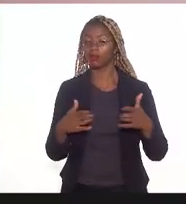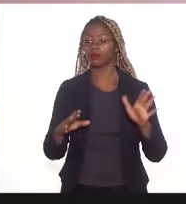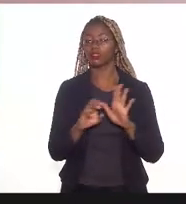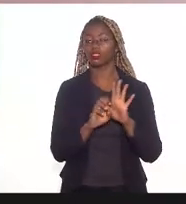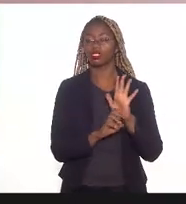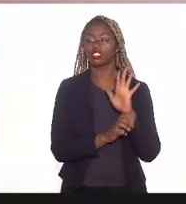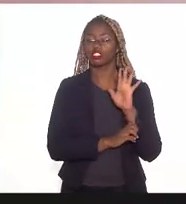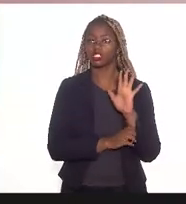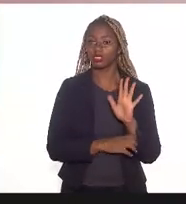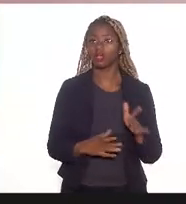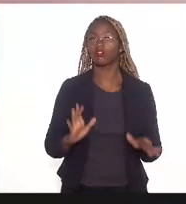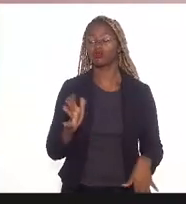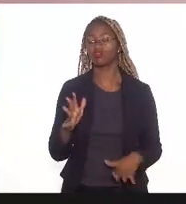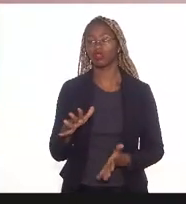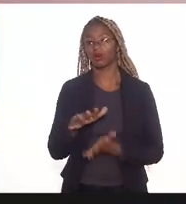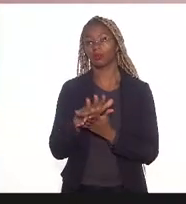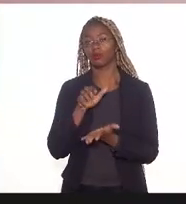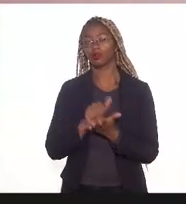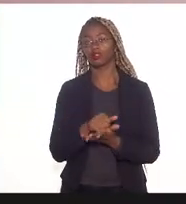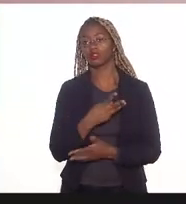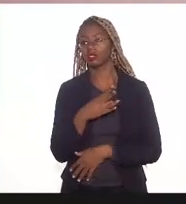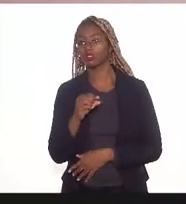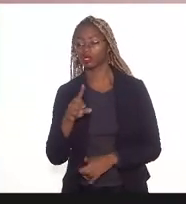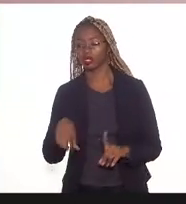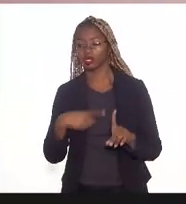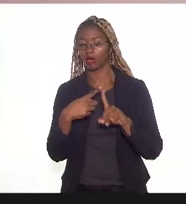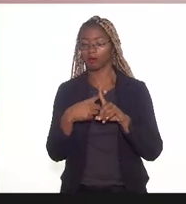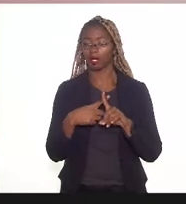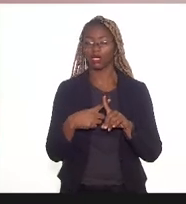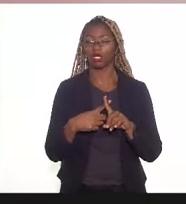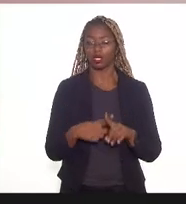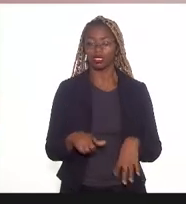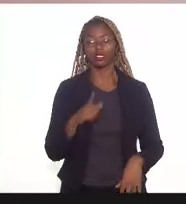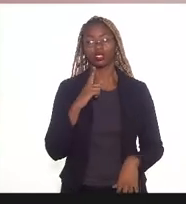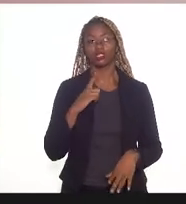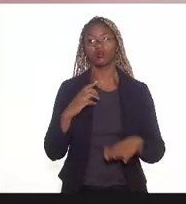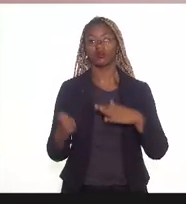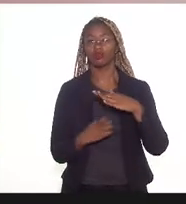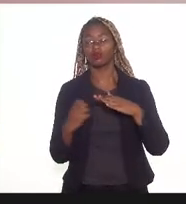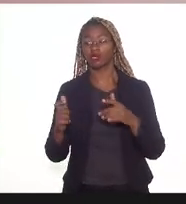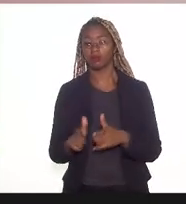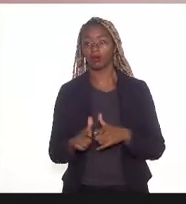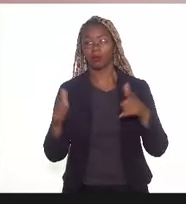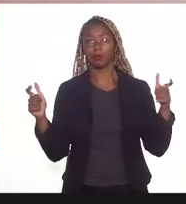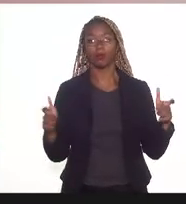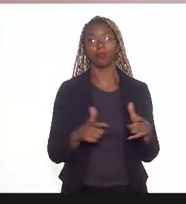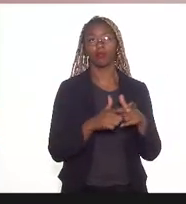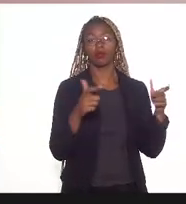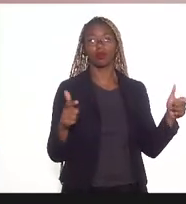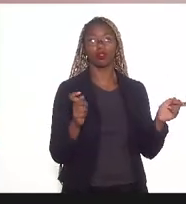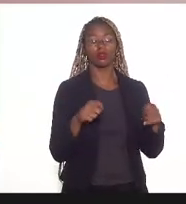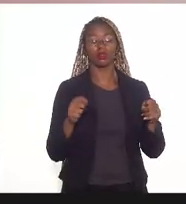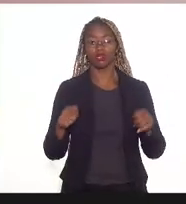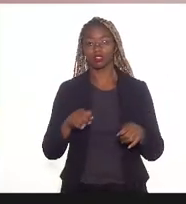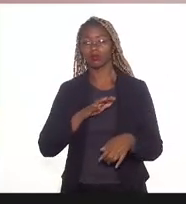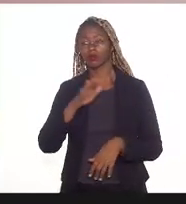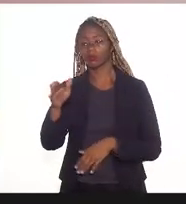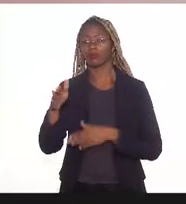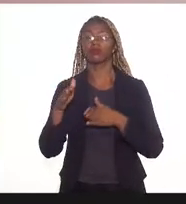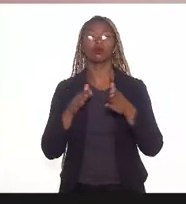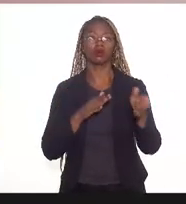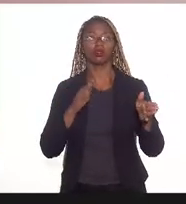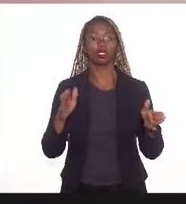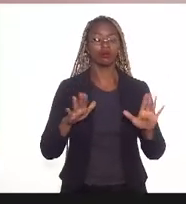credenciamos mais 30, agora a gente tem um total de 50, sendo que se credenciaram empresas maiores, agora com, enfim, vão poder atender melhor o